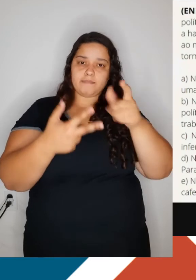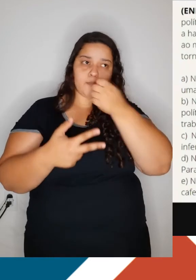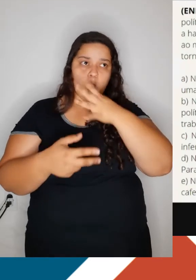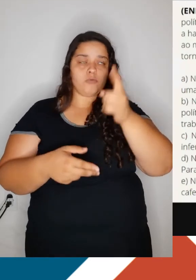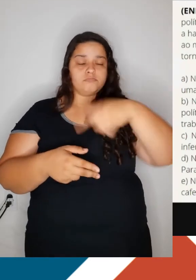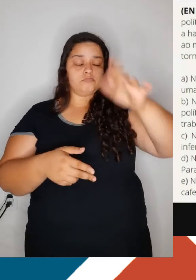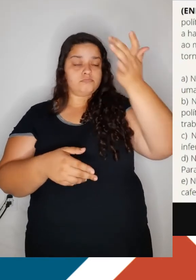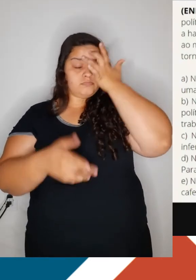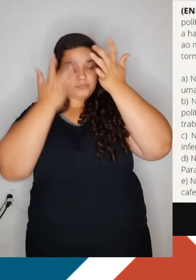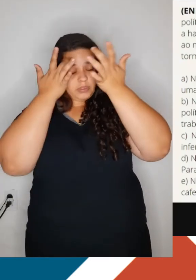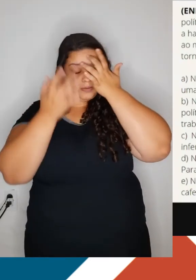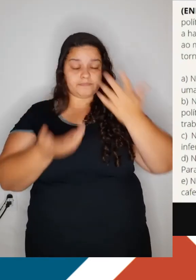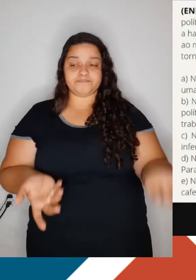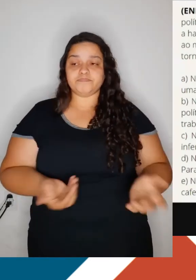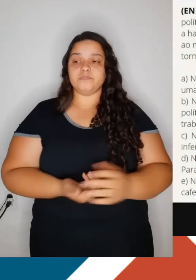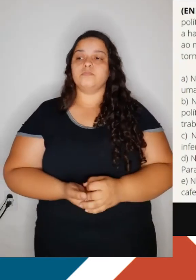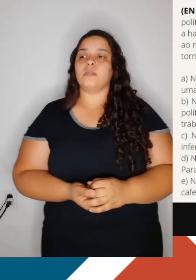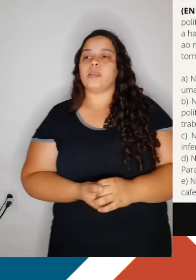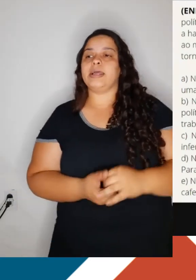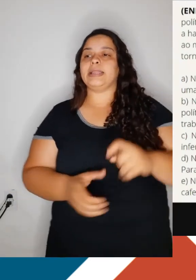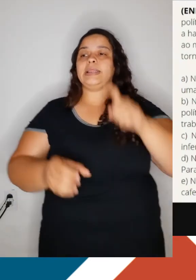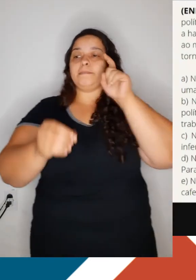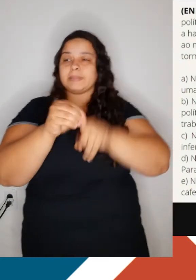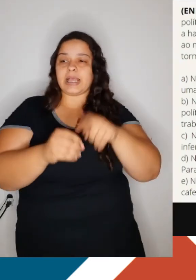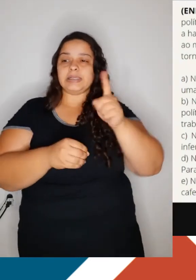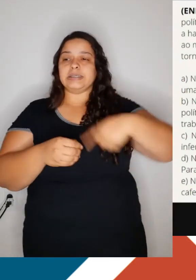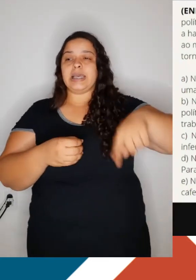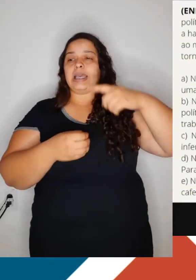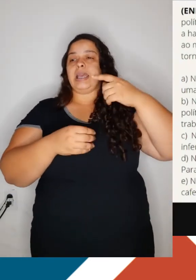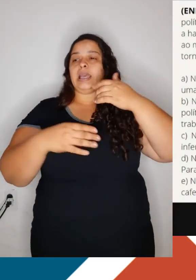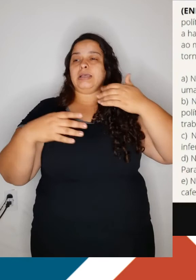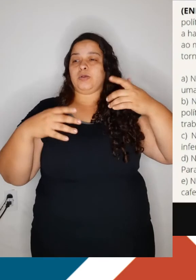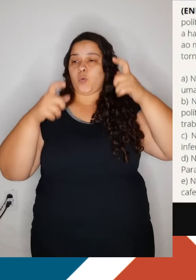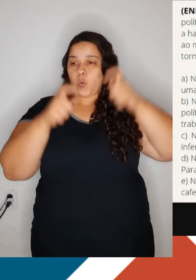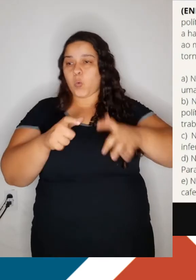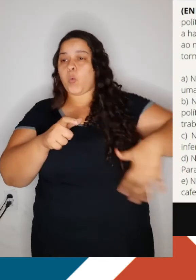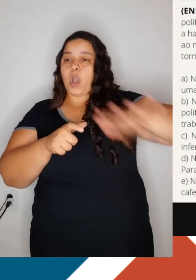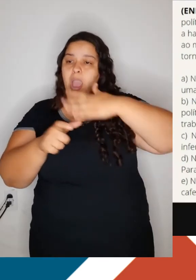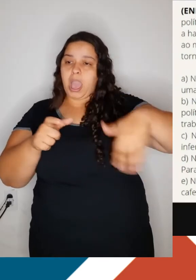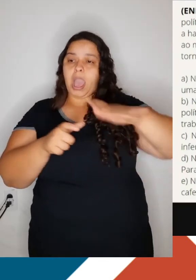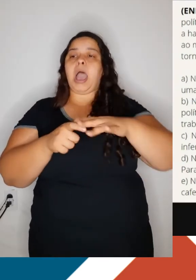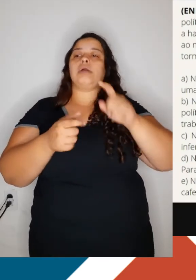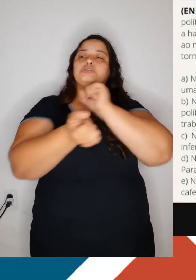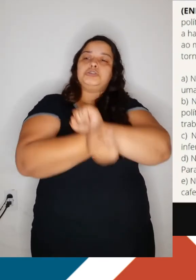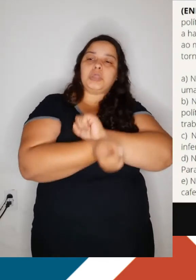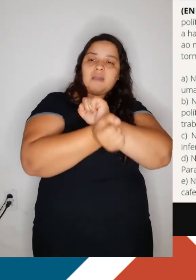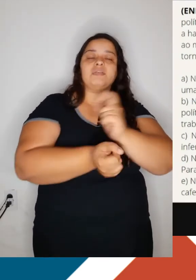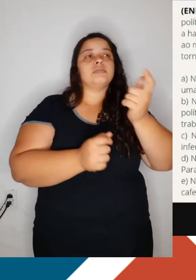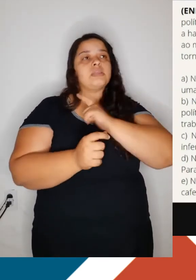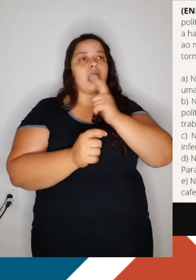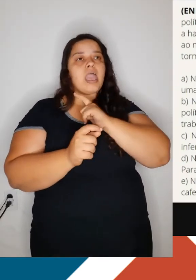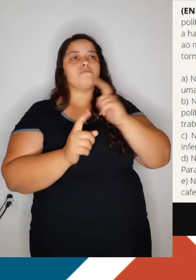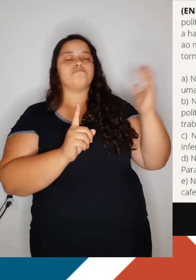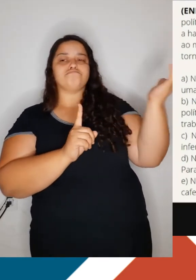Enem de 2010. Vamos ver juntos. A dependência regional maior ou menor da mão de obra escrava teve